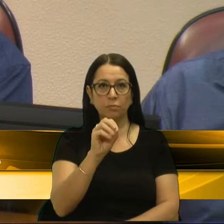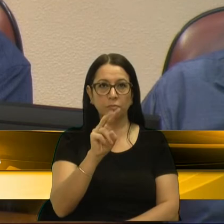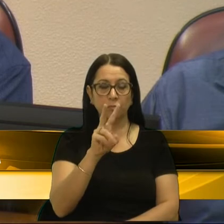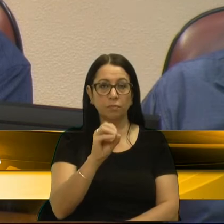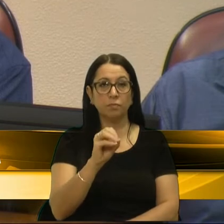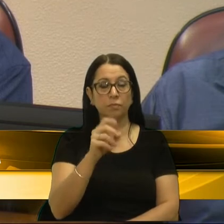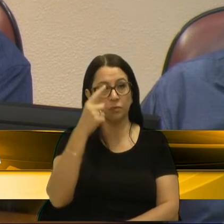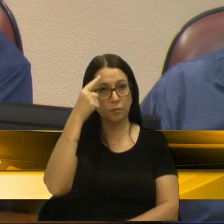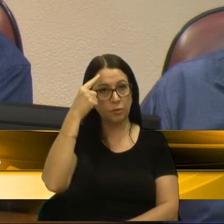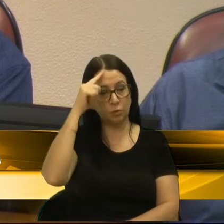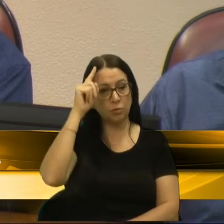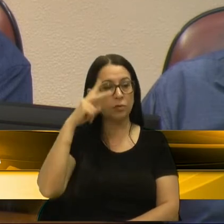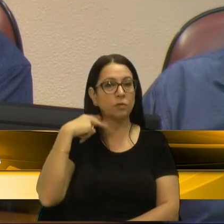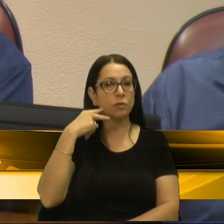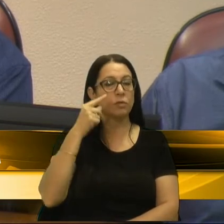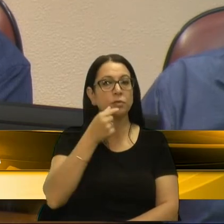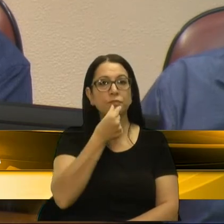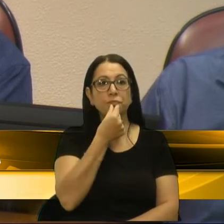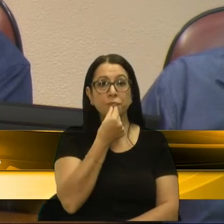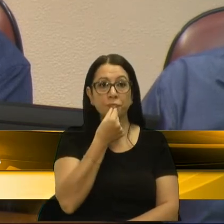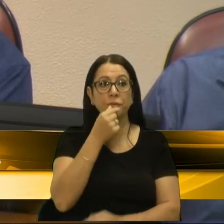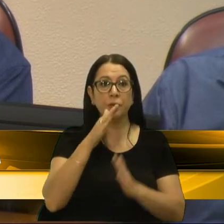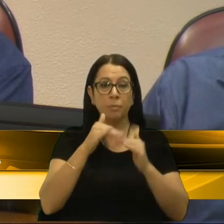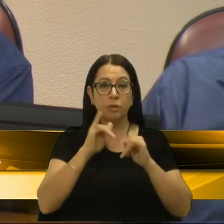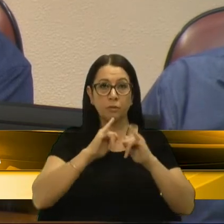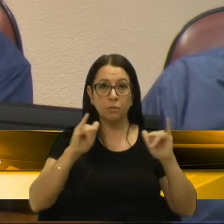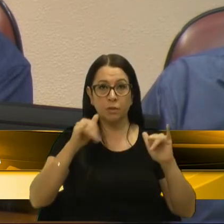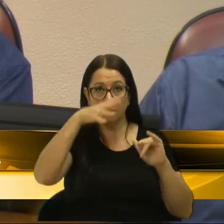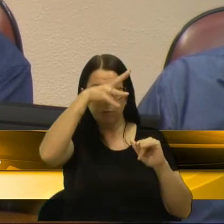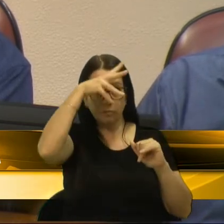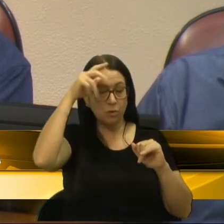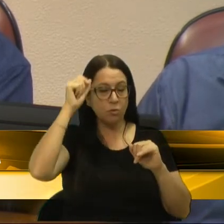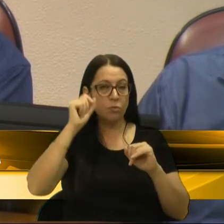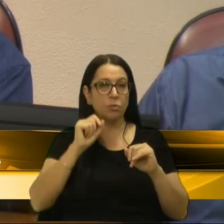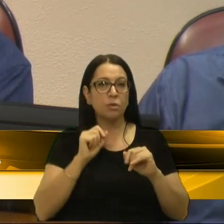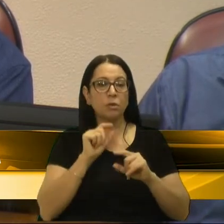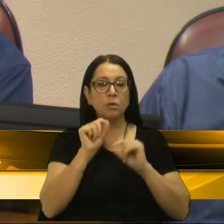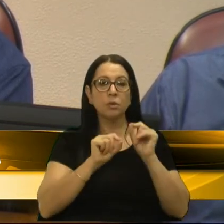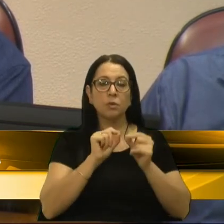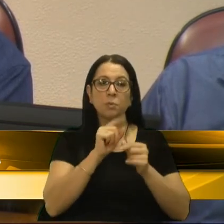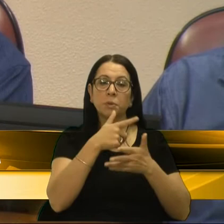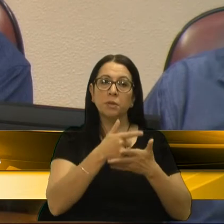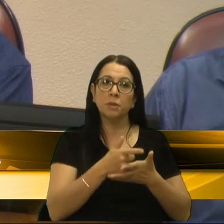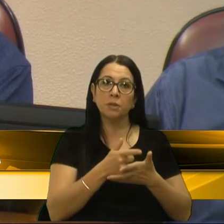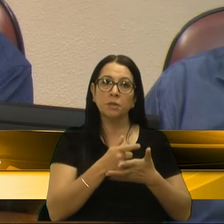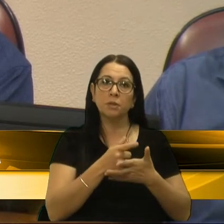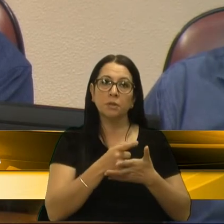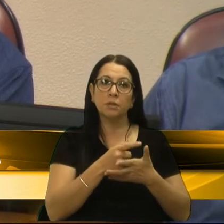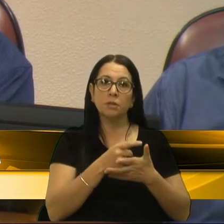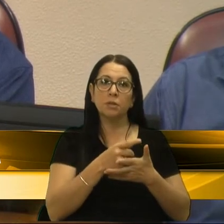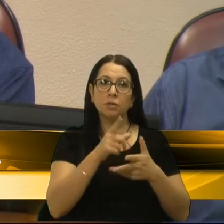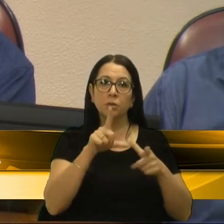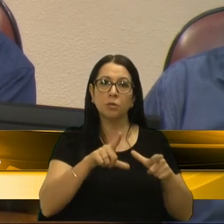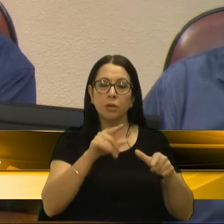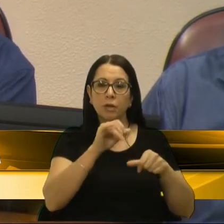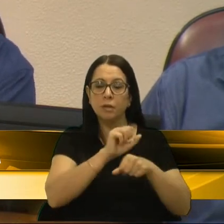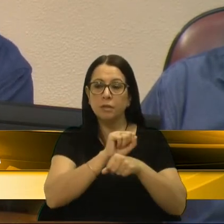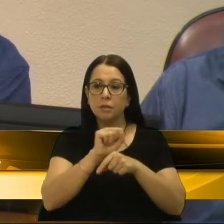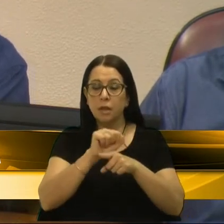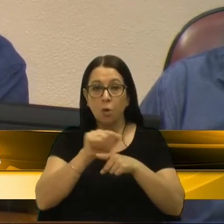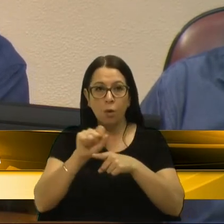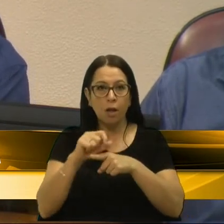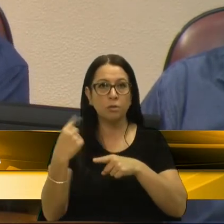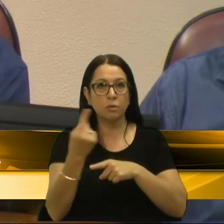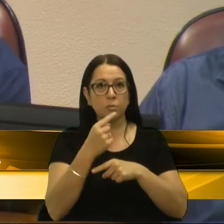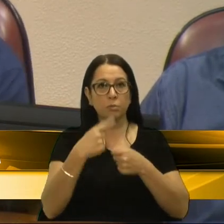de autoria do vereador Rodrigo Beltrão, que solicita informações ao Poder Executivo Municipal referente aos imóveis locados pelo município.